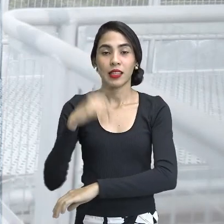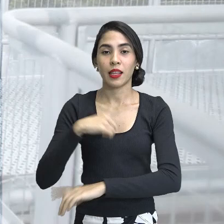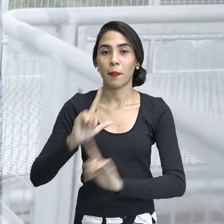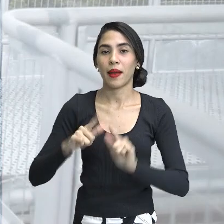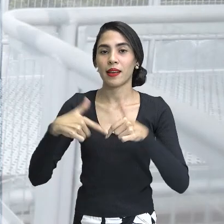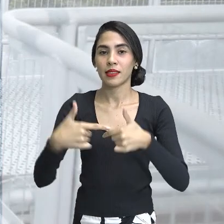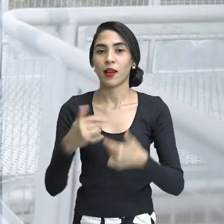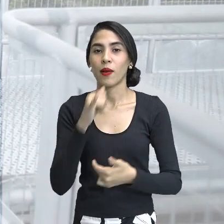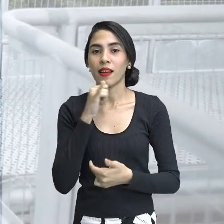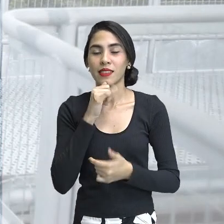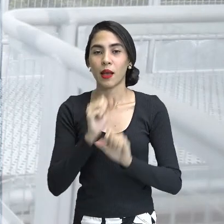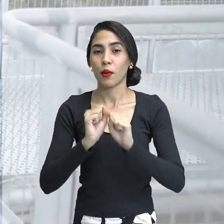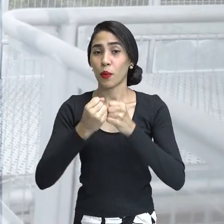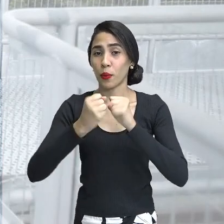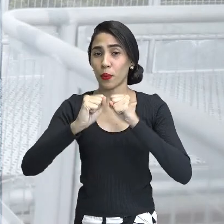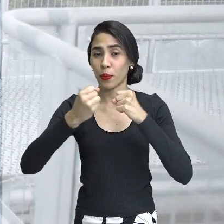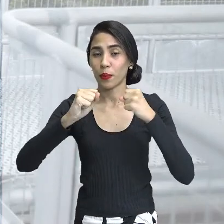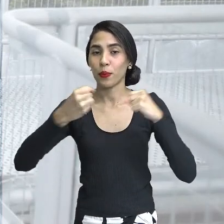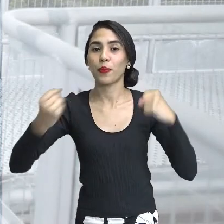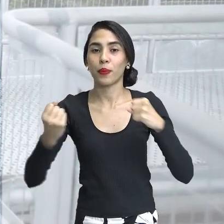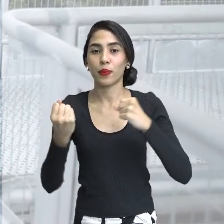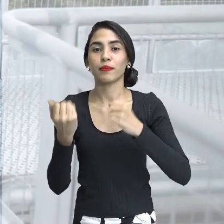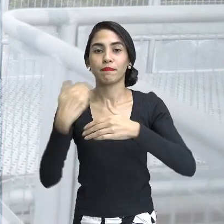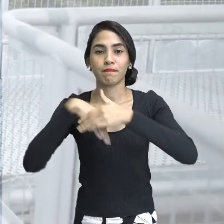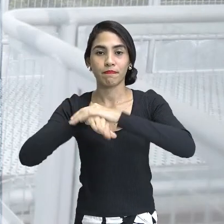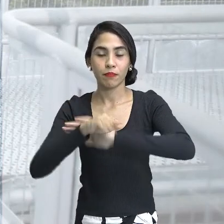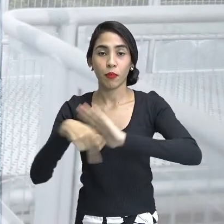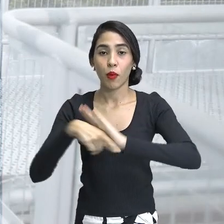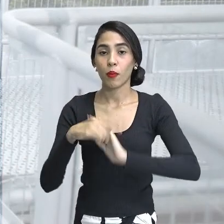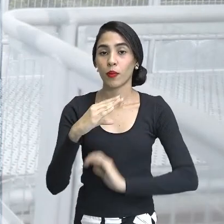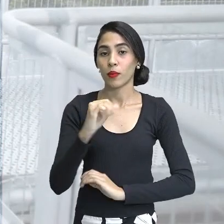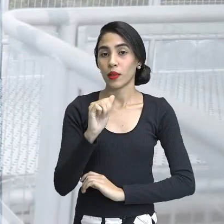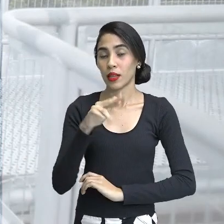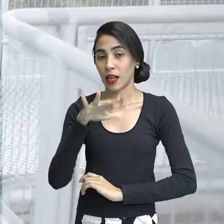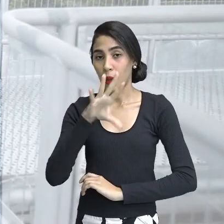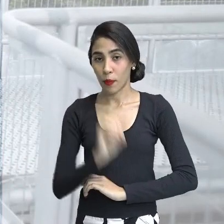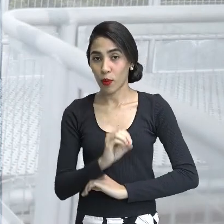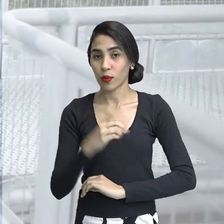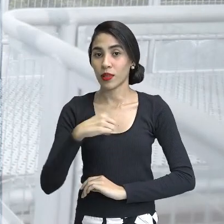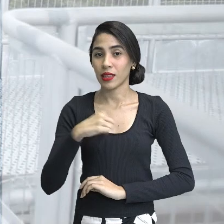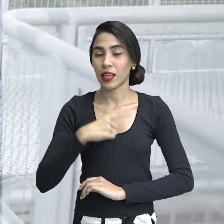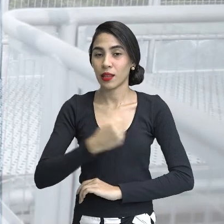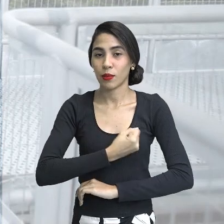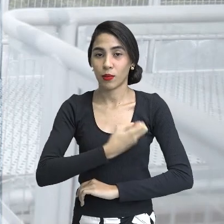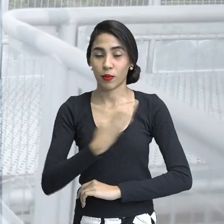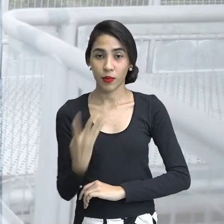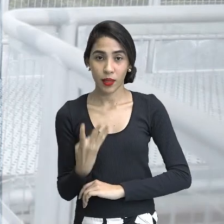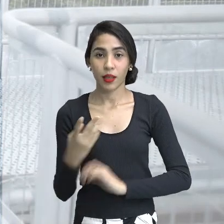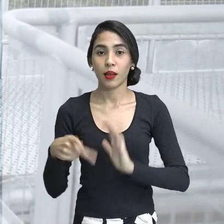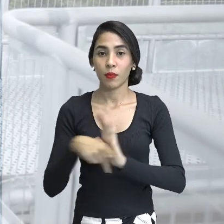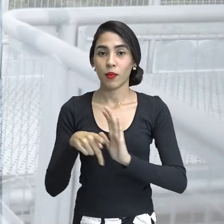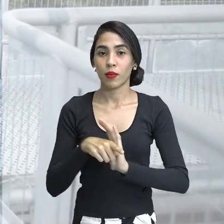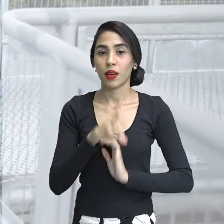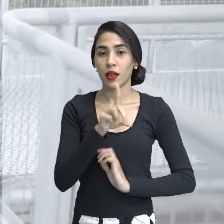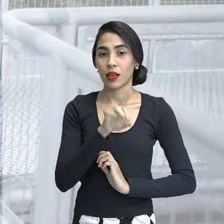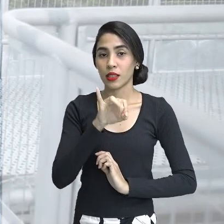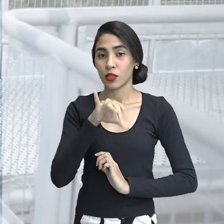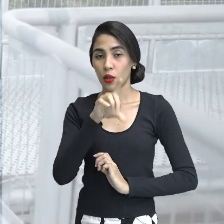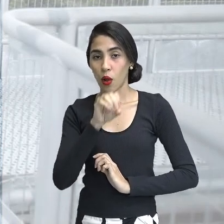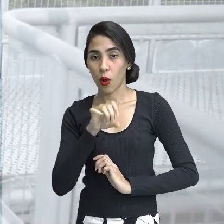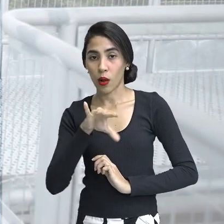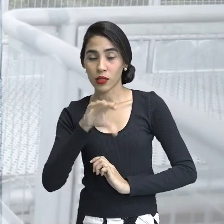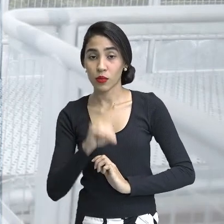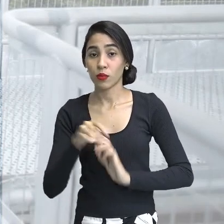um gigantesco reservatório de carbono, absorvendo grandes quantidades de dióxido de carbono